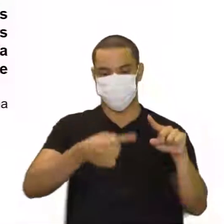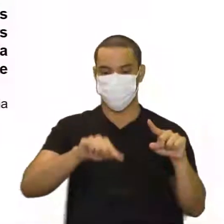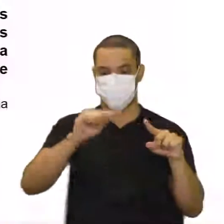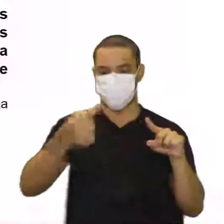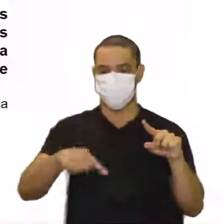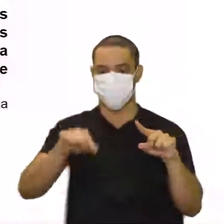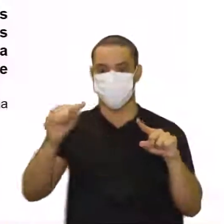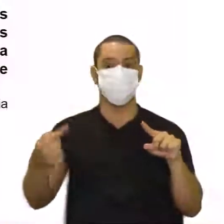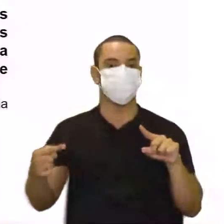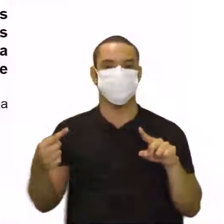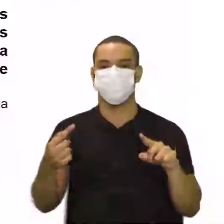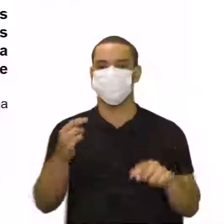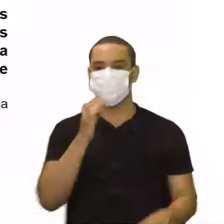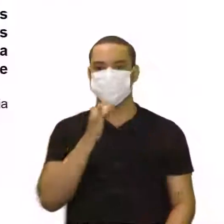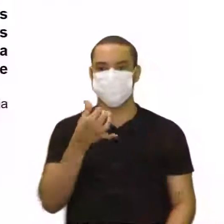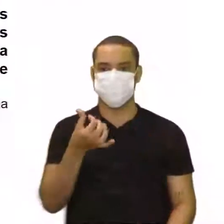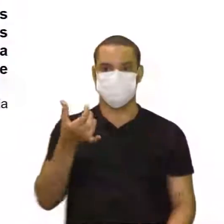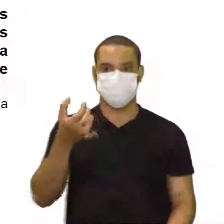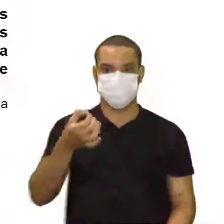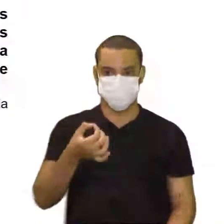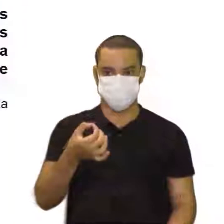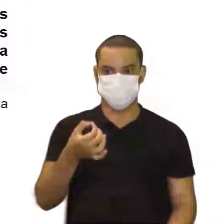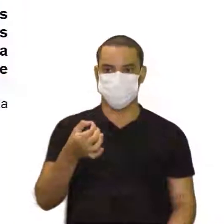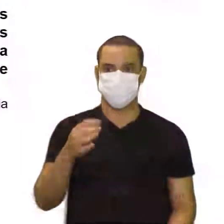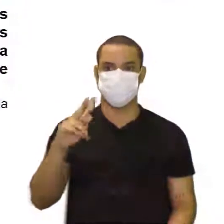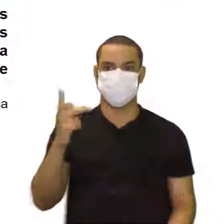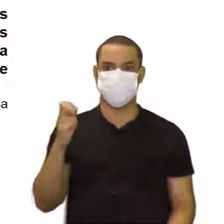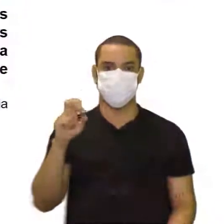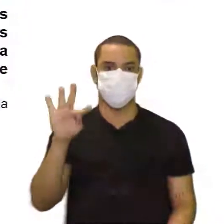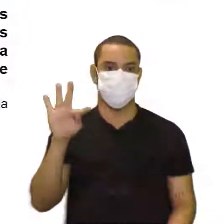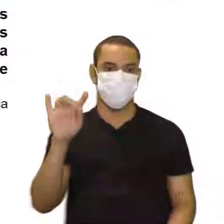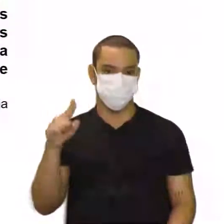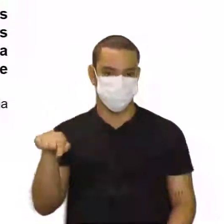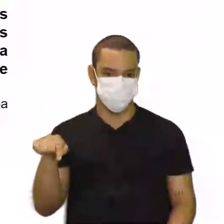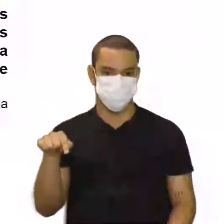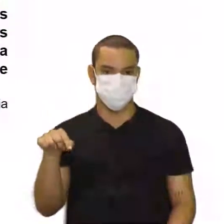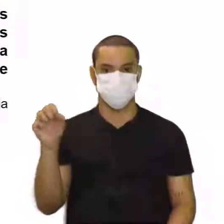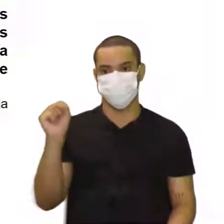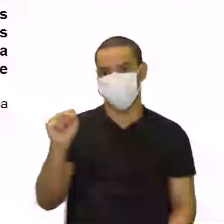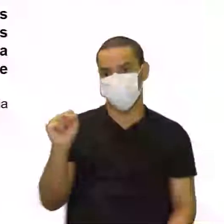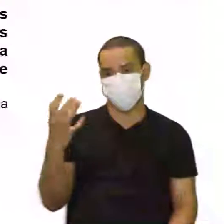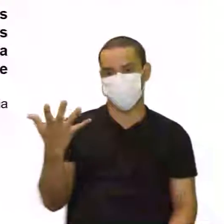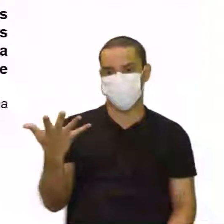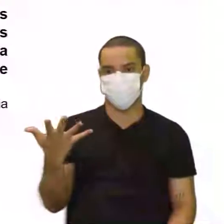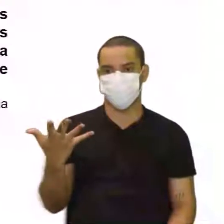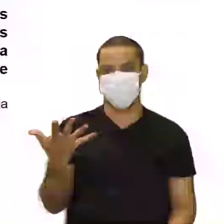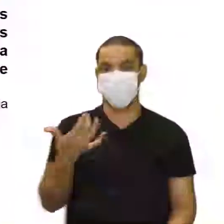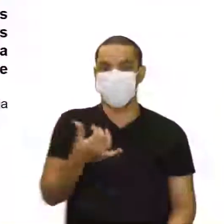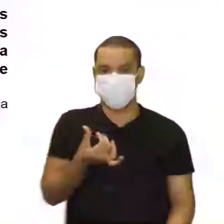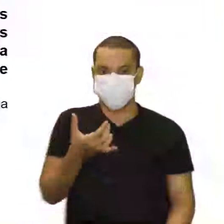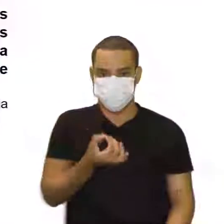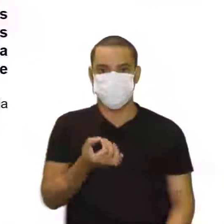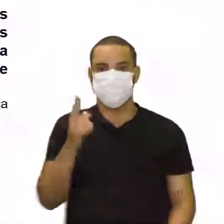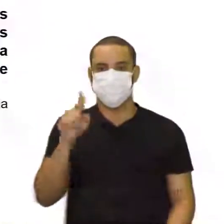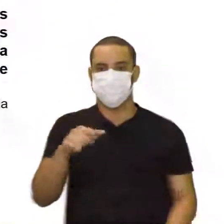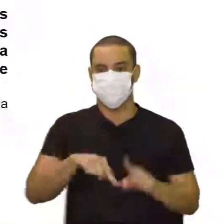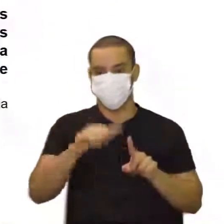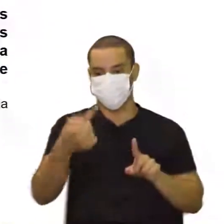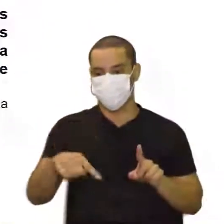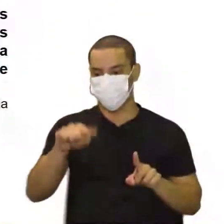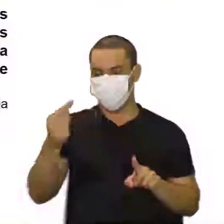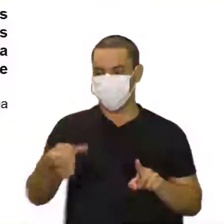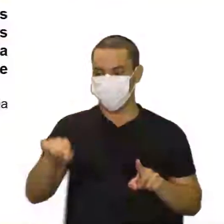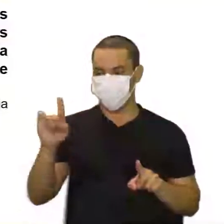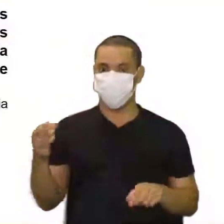né? Por exemplo, 60 Hz por segundo, então são 60 oscilações a cada segundo, eu estou falando de